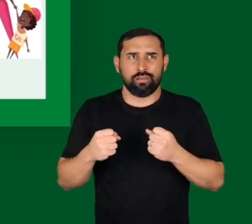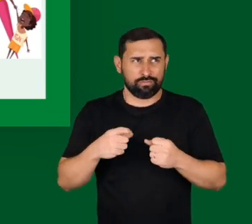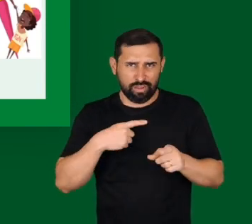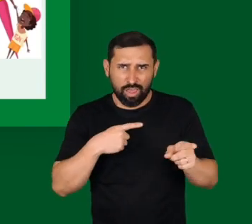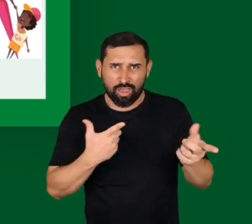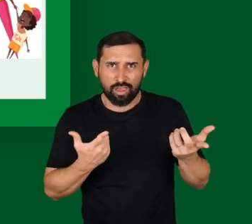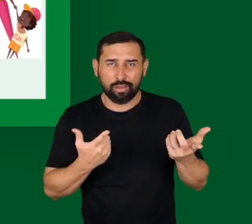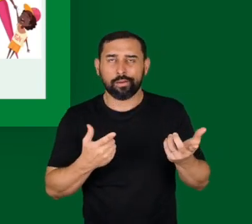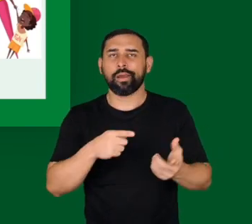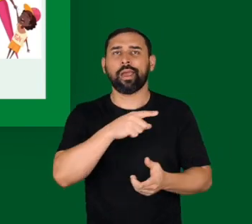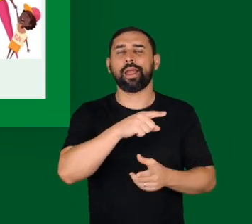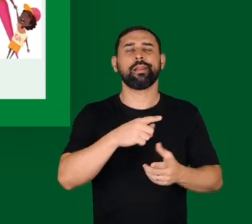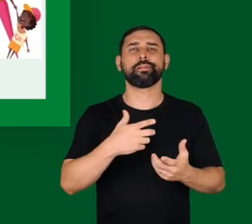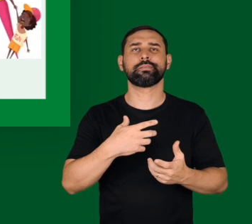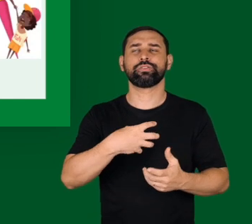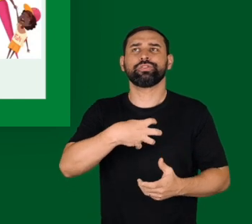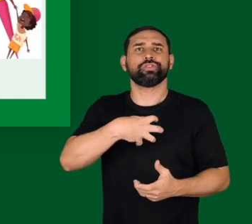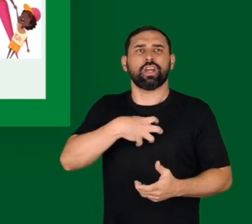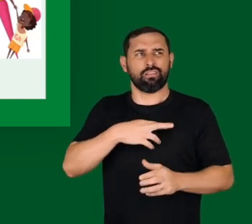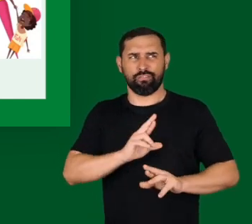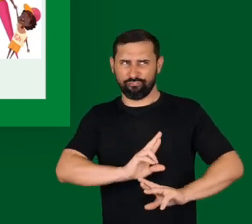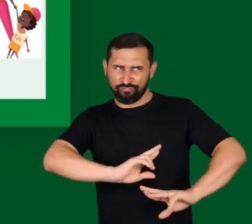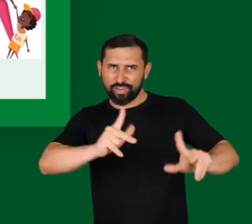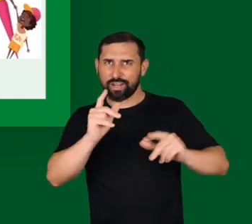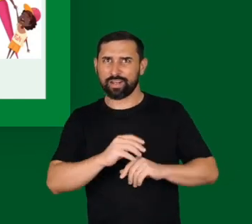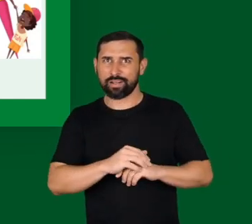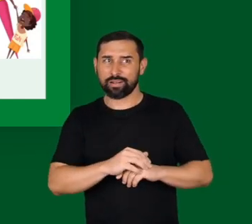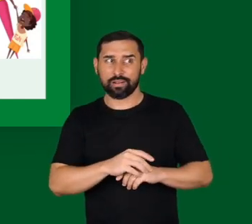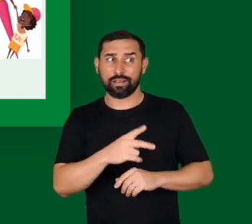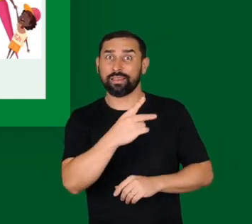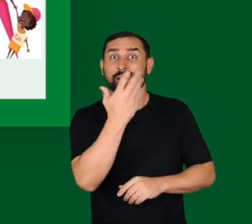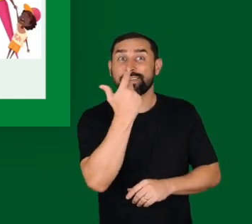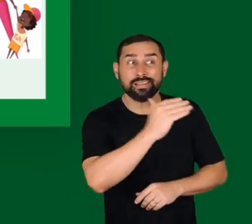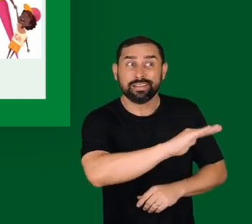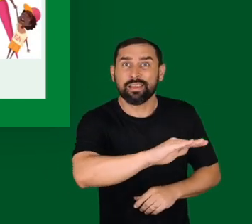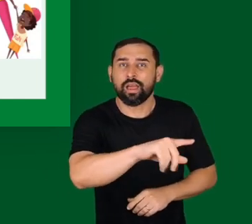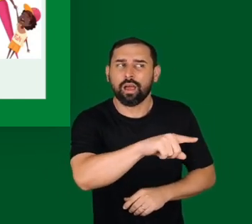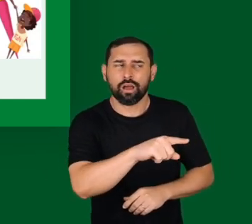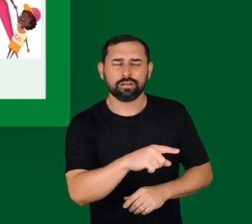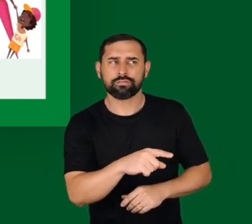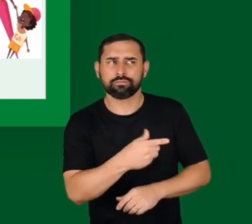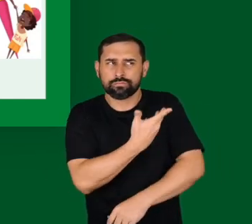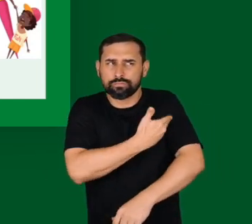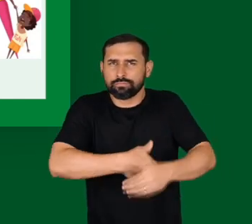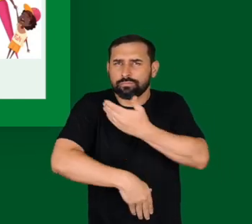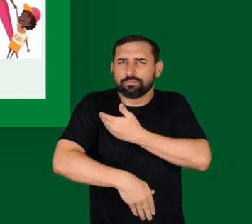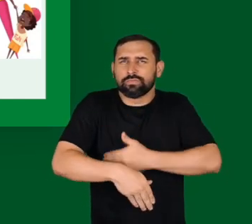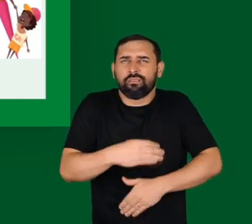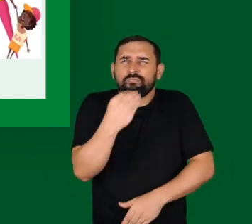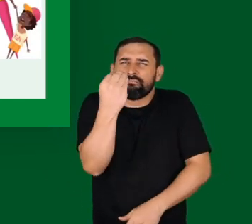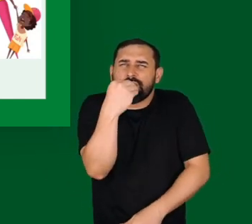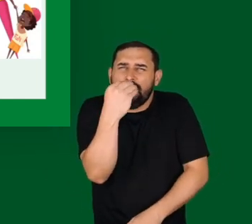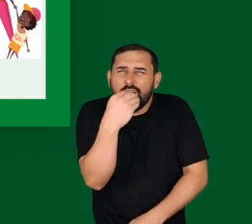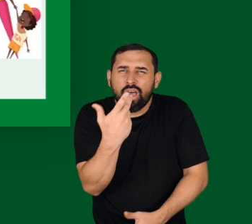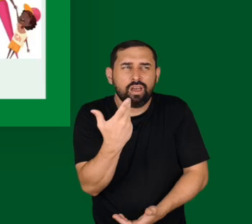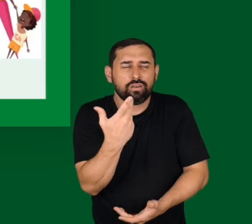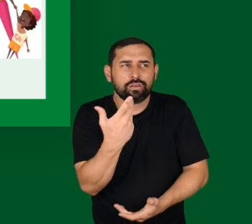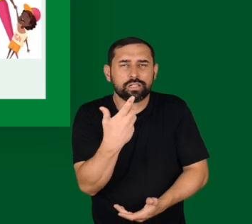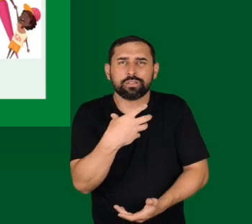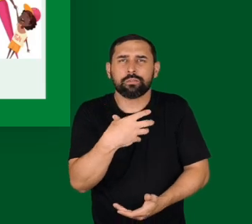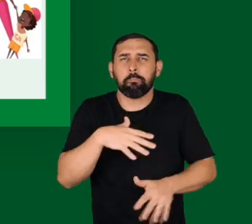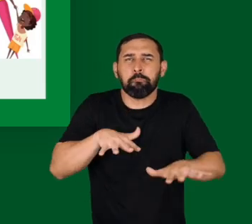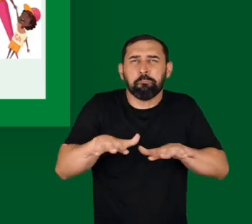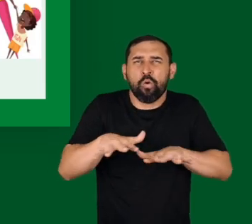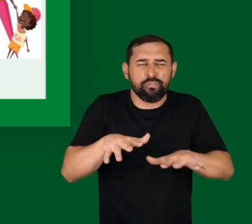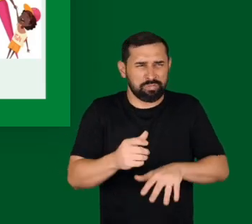né, para a gente pensar em irritação meníngea, tem alteração do comportamento, o bebê, a criança está apresentando sinais de fraqueza,